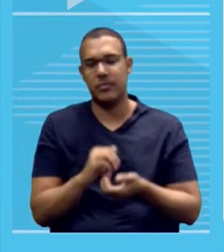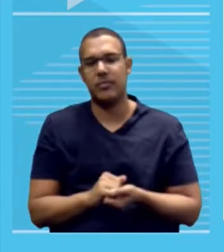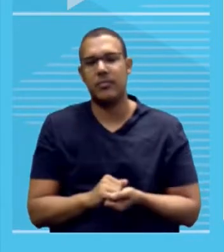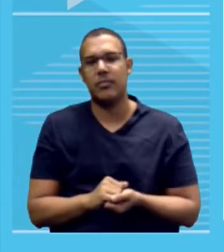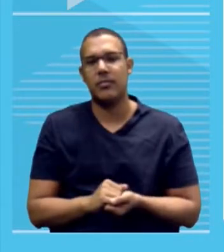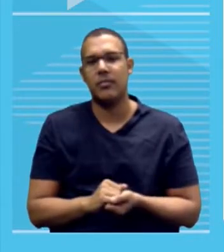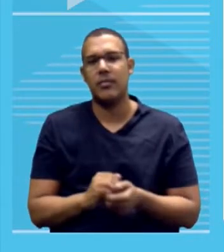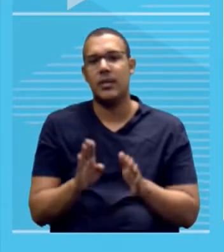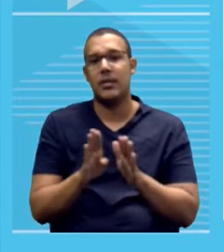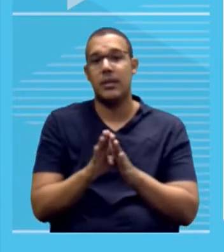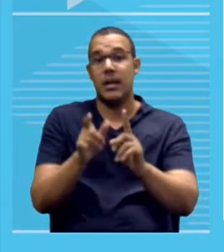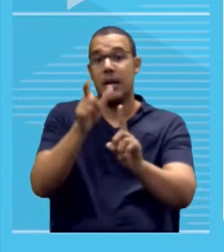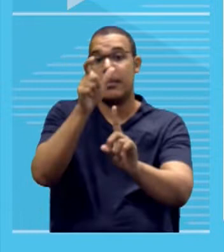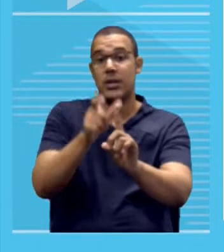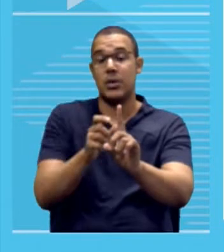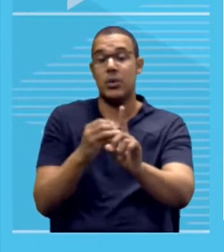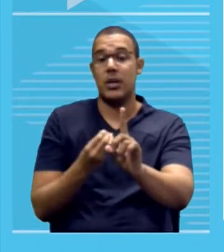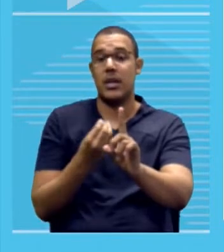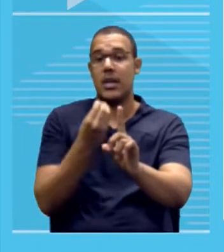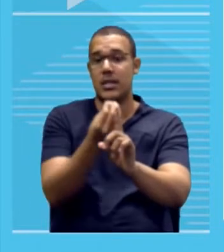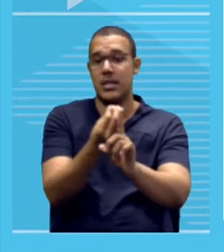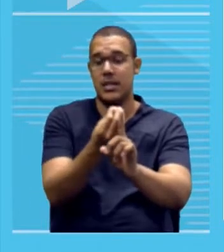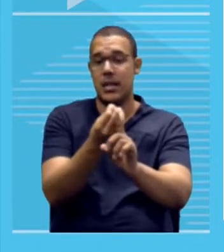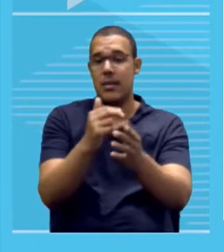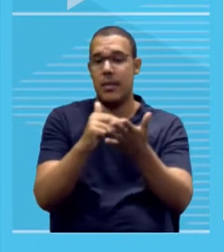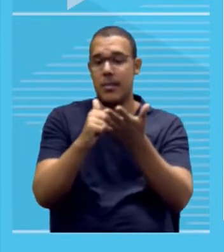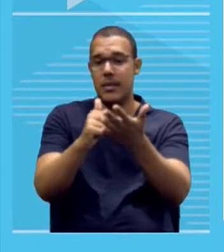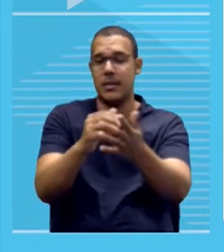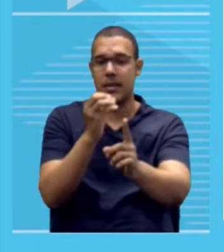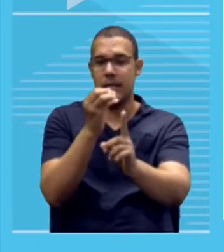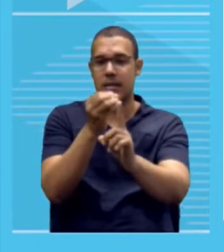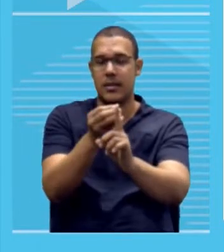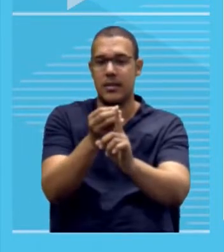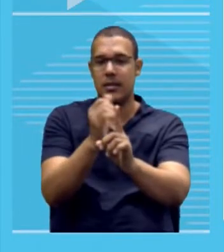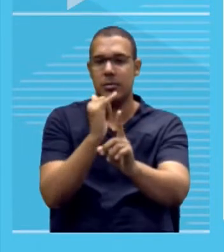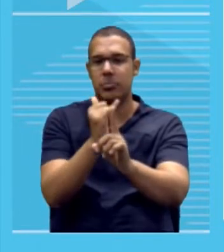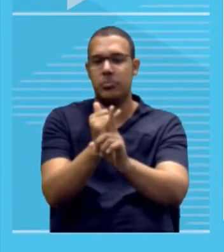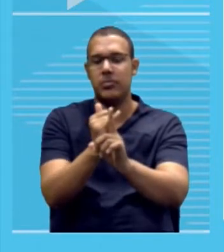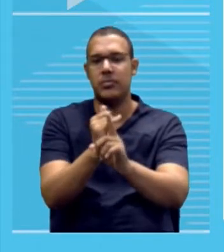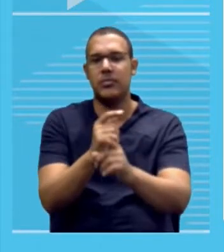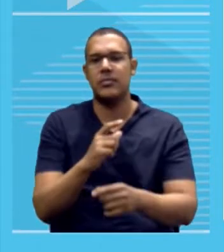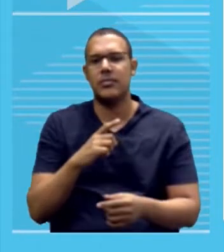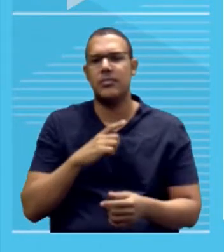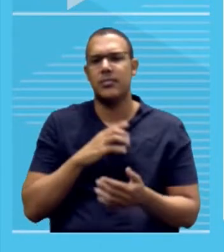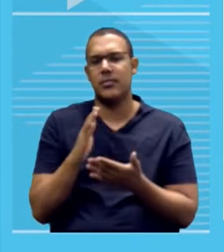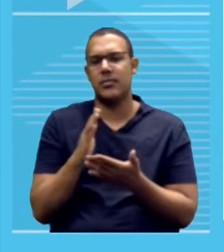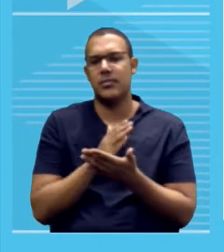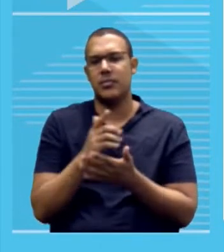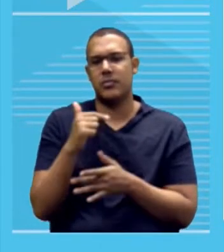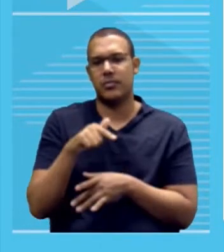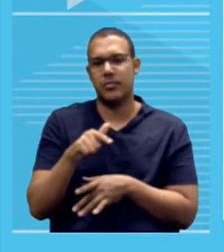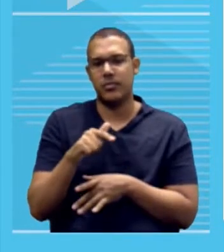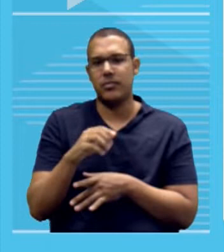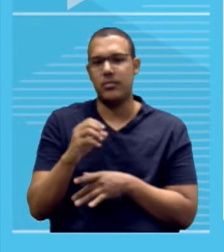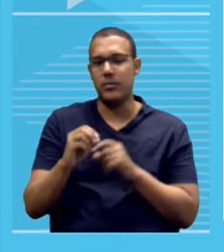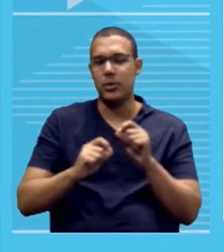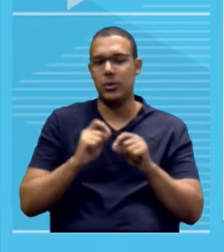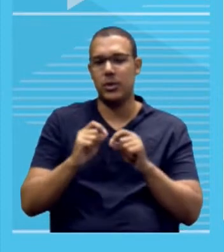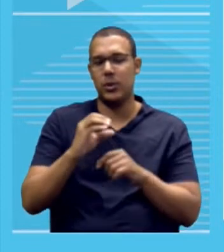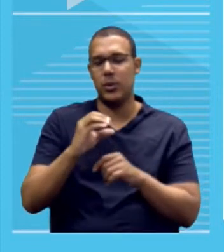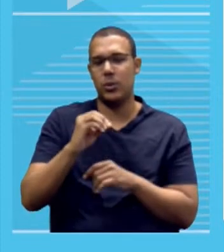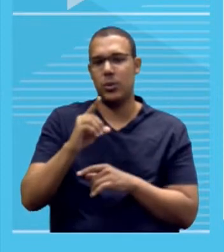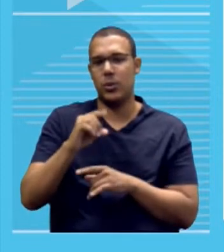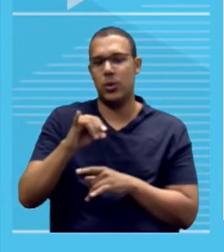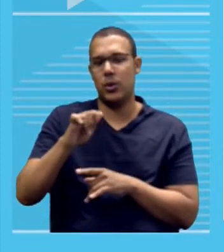nós temos o receptor aquele que recebe a mensagem e aí nós temos algumas outras coisas também né tem o código no caso